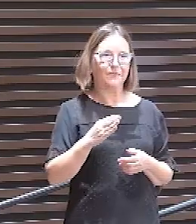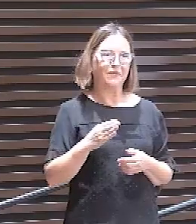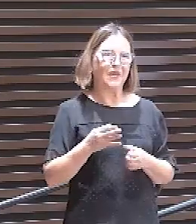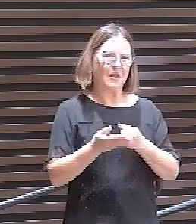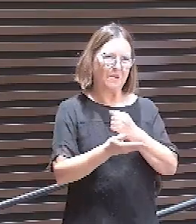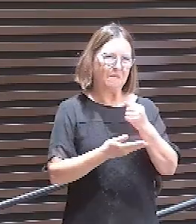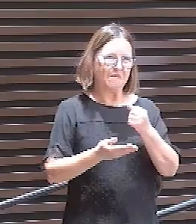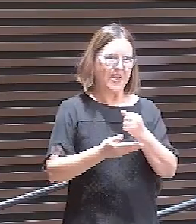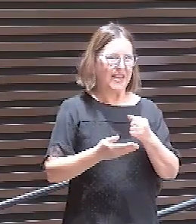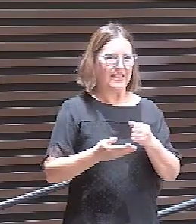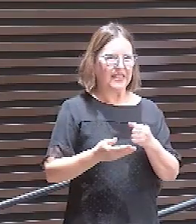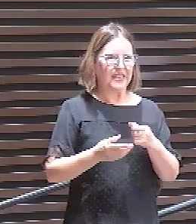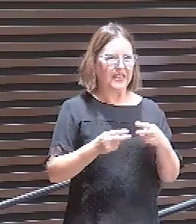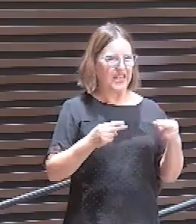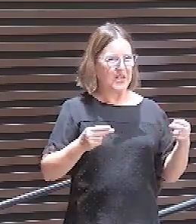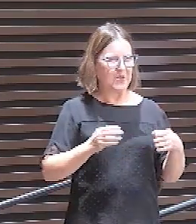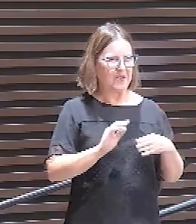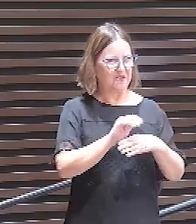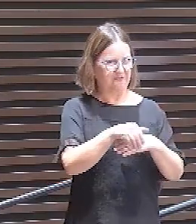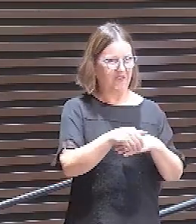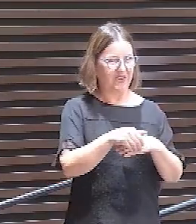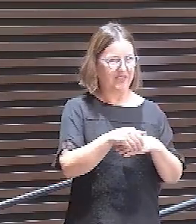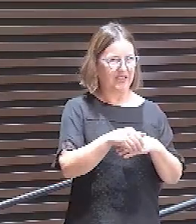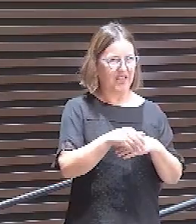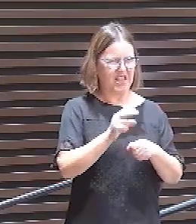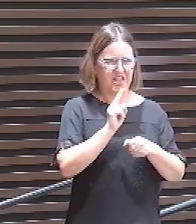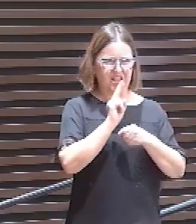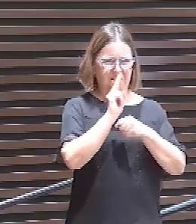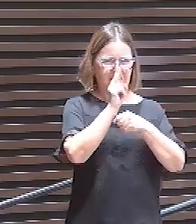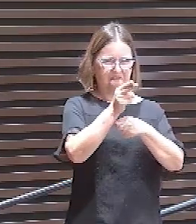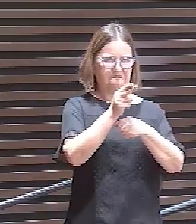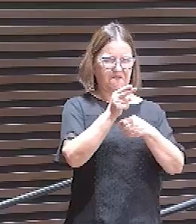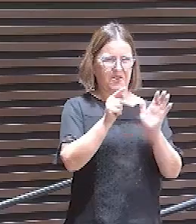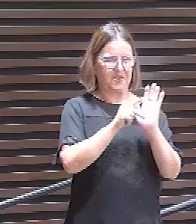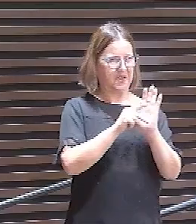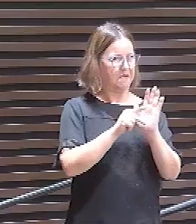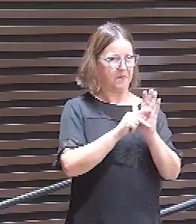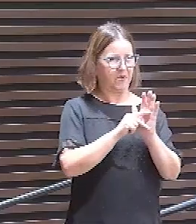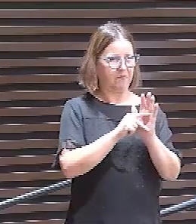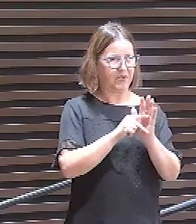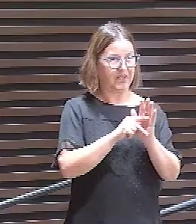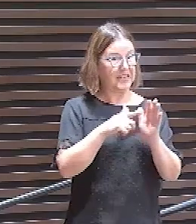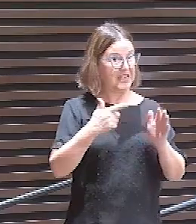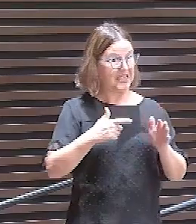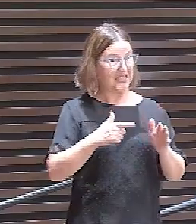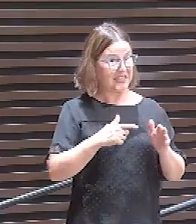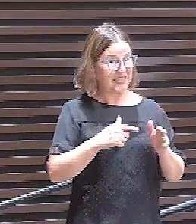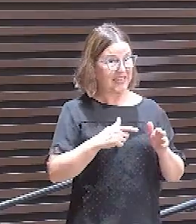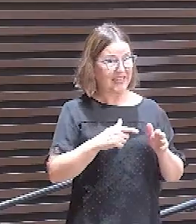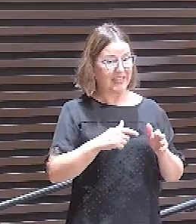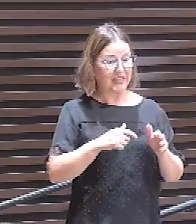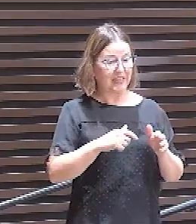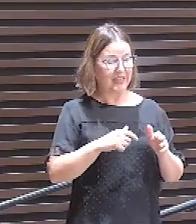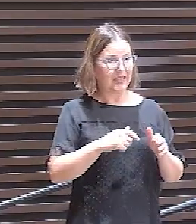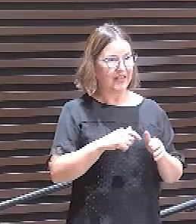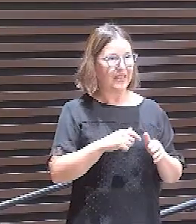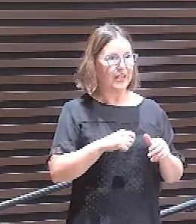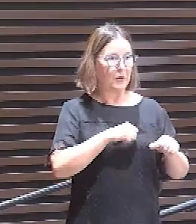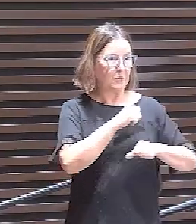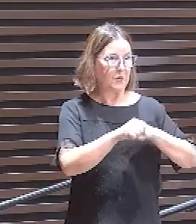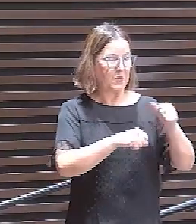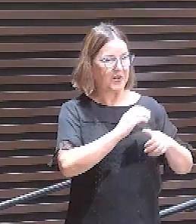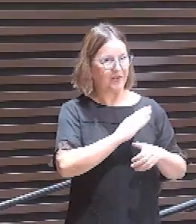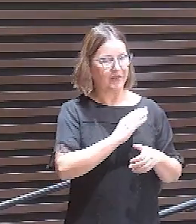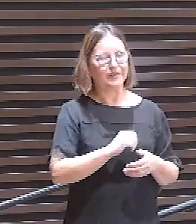no esforço humano, sem a transformação genuína do coração. Eu vou até contar uma história que eu